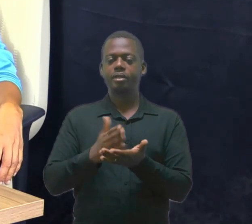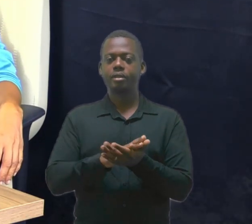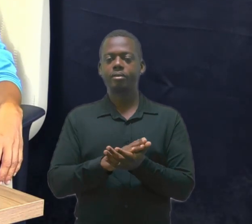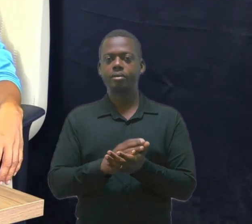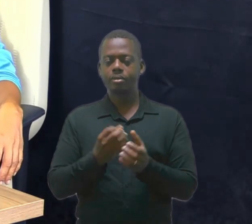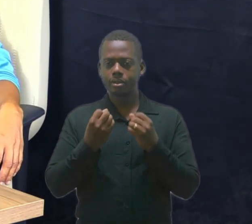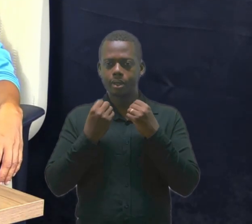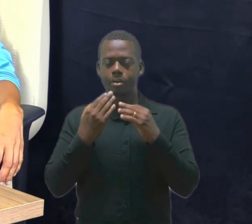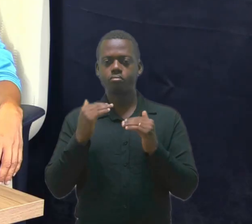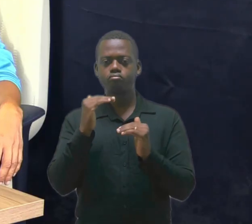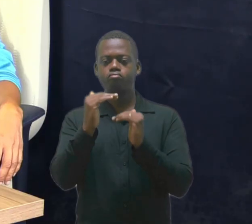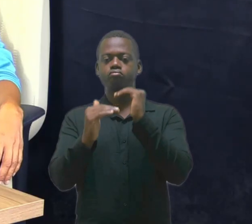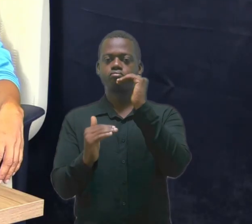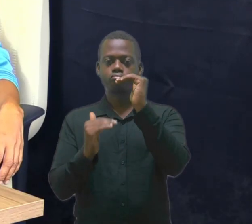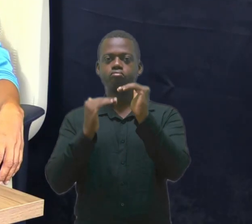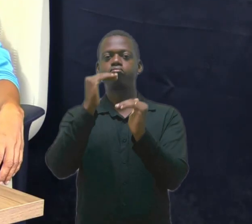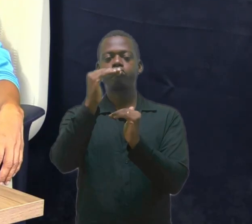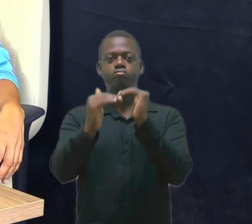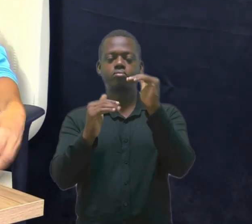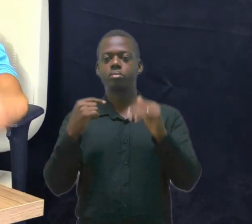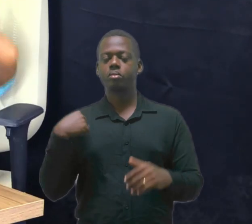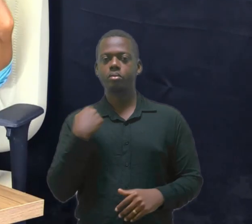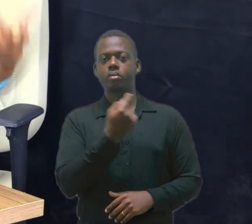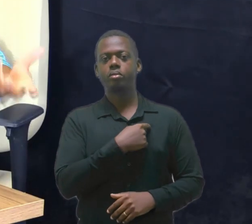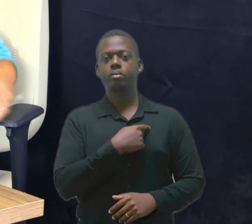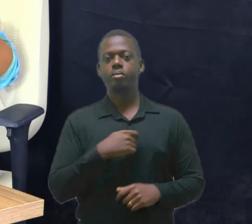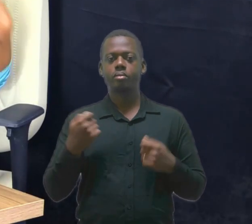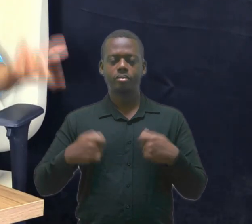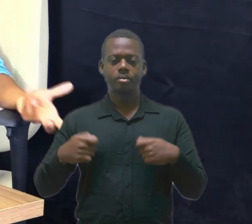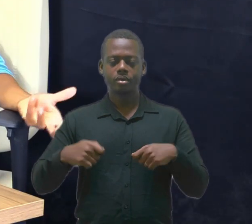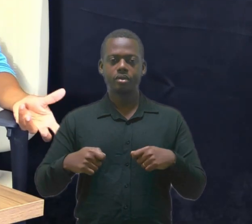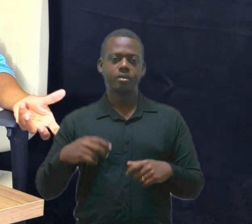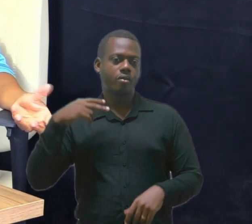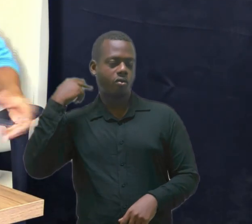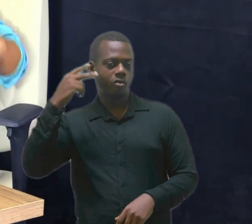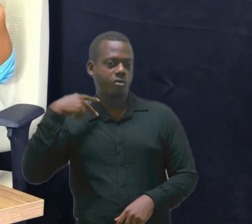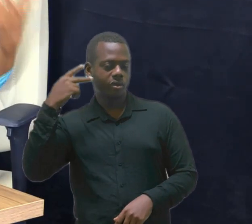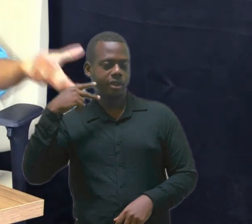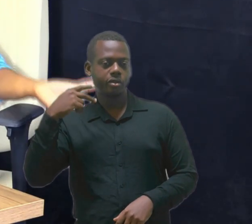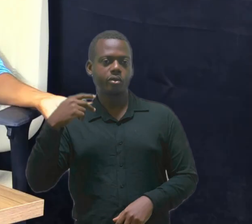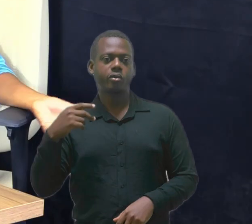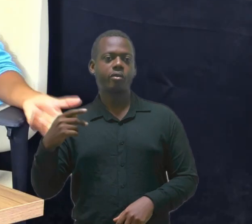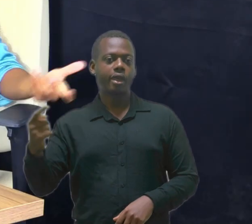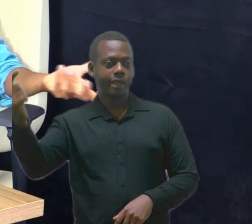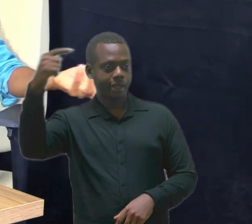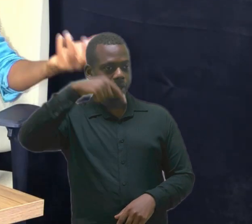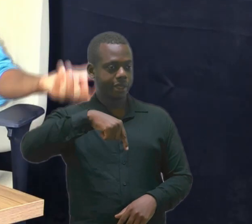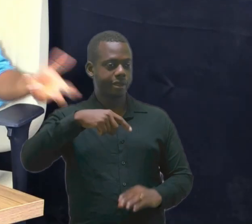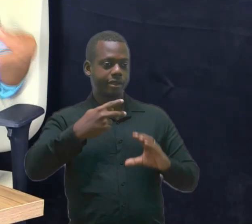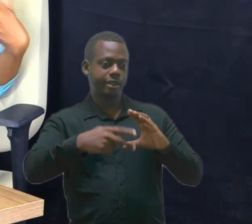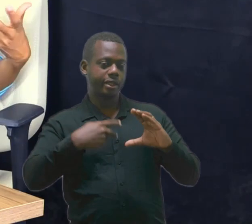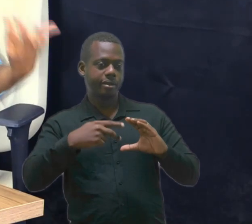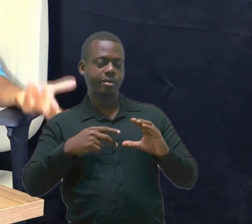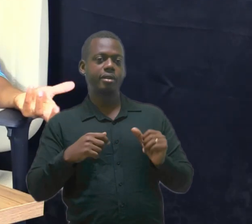promove, né? Isso promove, né? Então, nós precisamos que os nossos edis, nossos vereadores, né, tragam para a Câmara aqui, para a sessão, para o